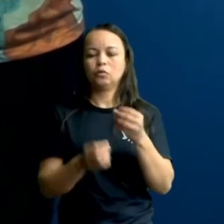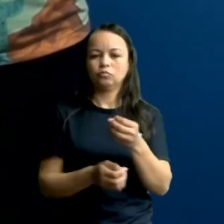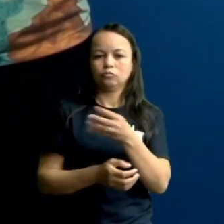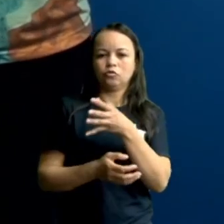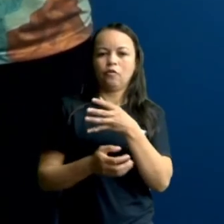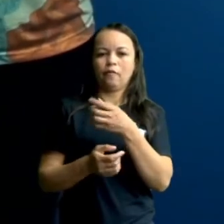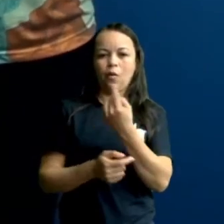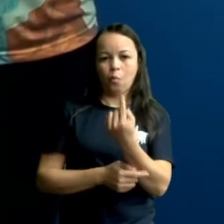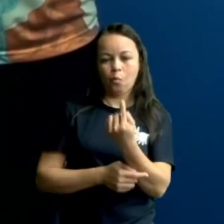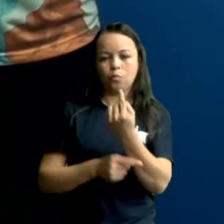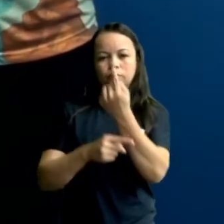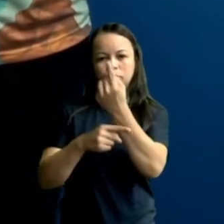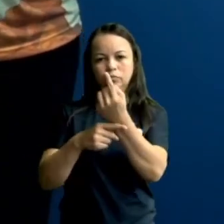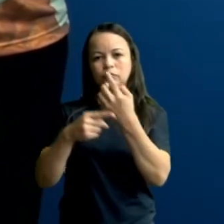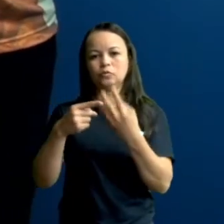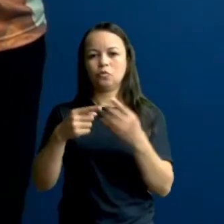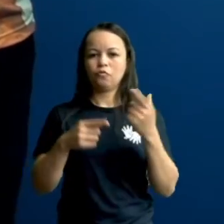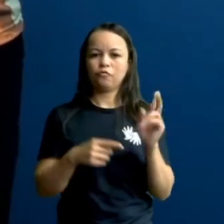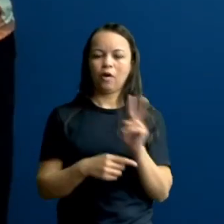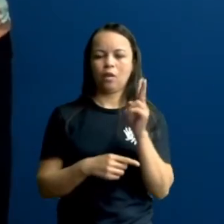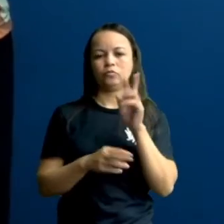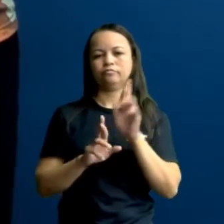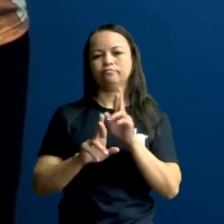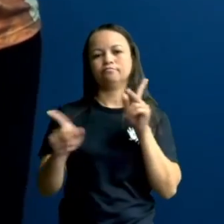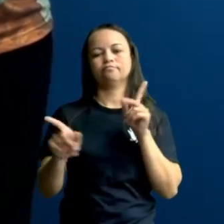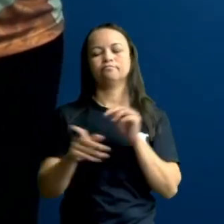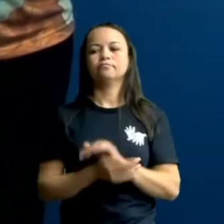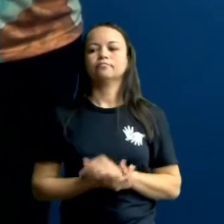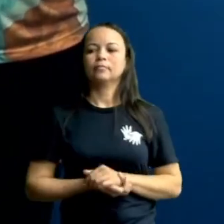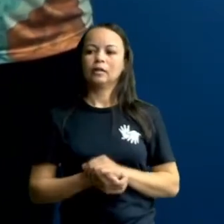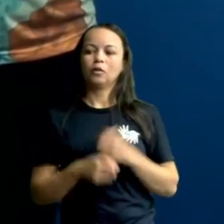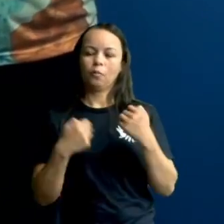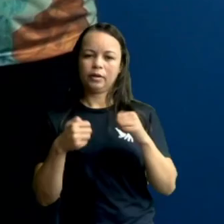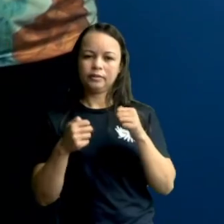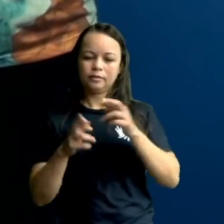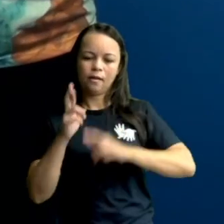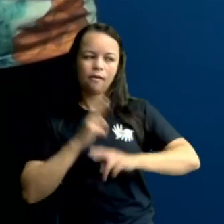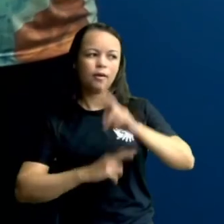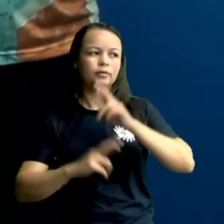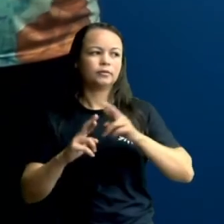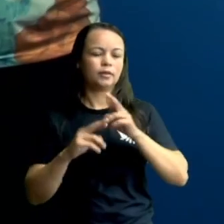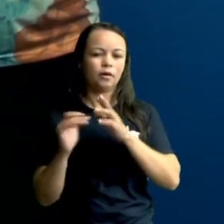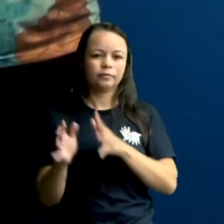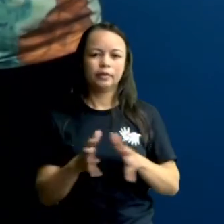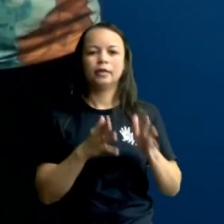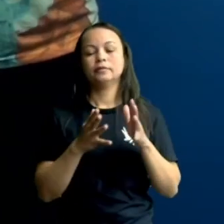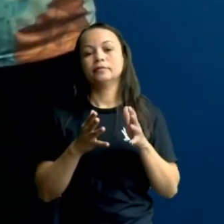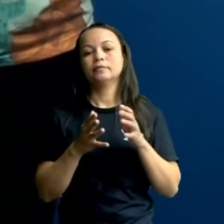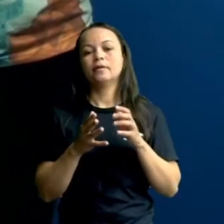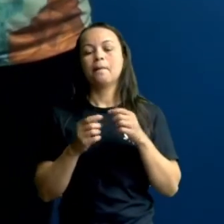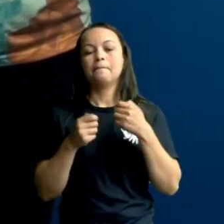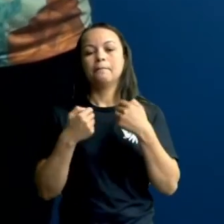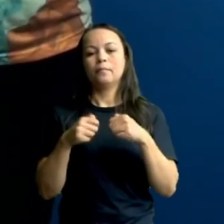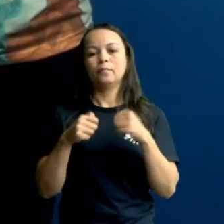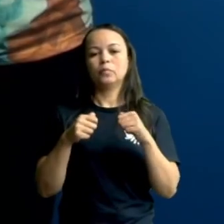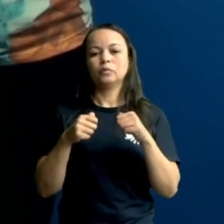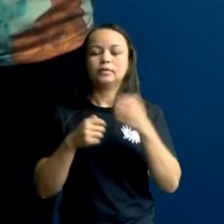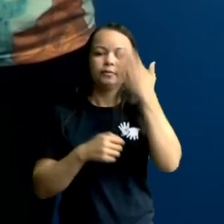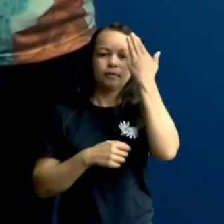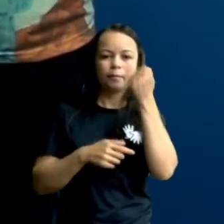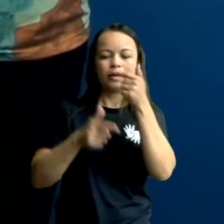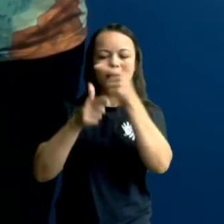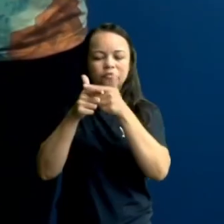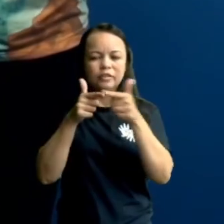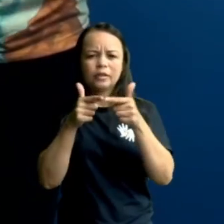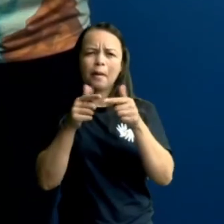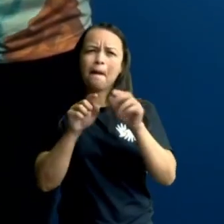o denominador com outro valor. Beleza? Então, aí você tem que ver essa relação direitinho para saber com qual você vai dividir. Mas mesmo